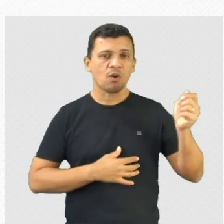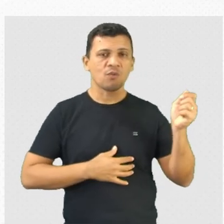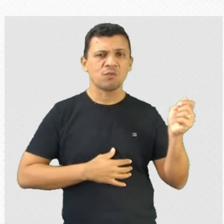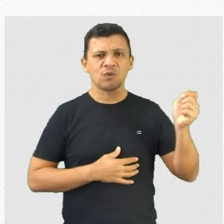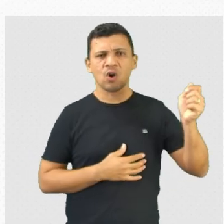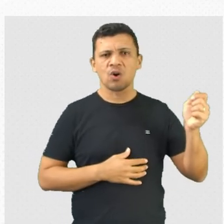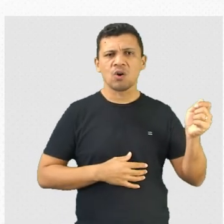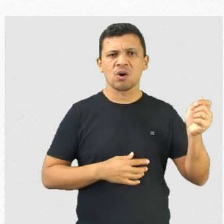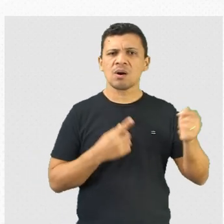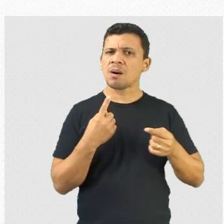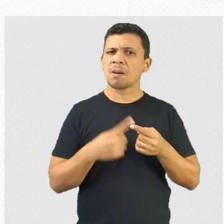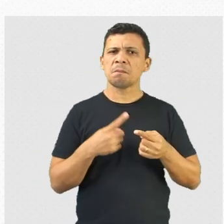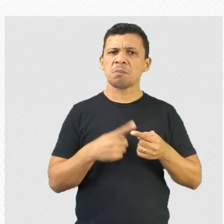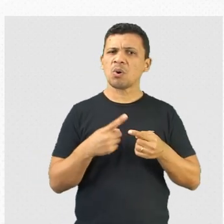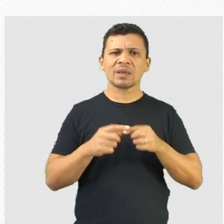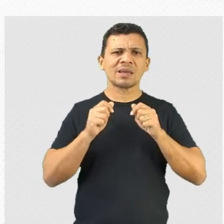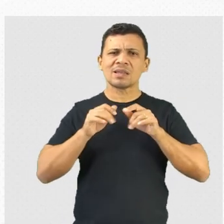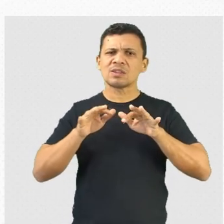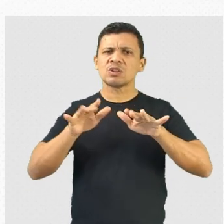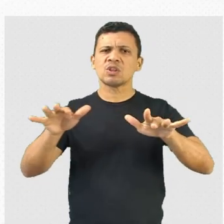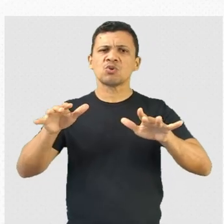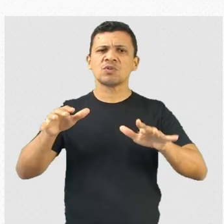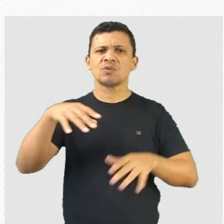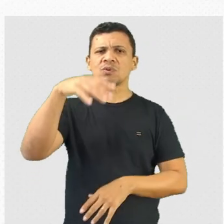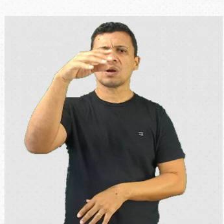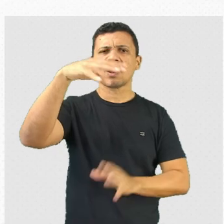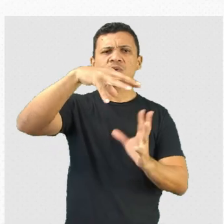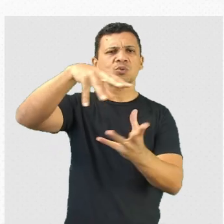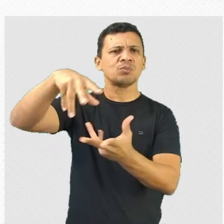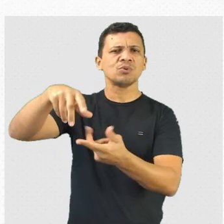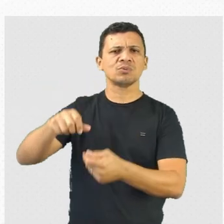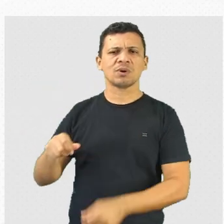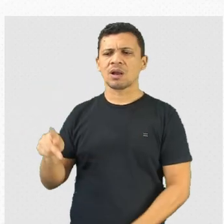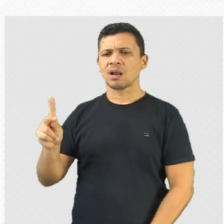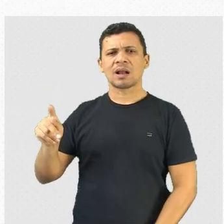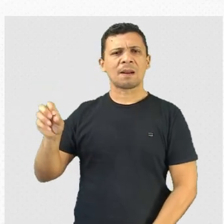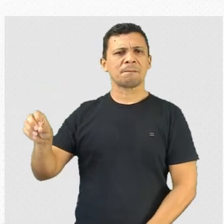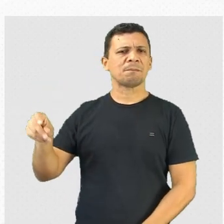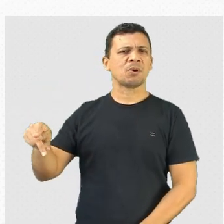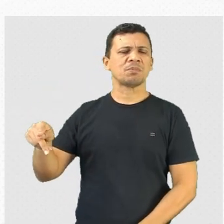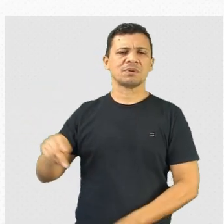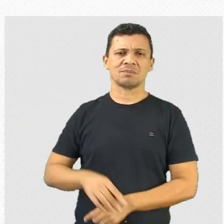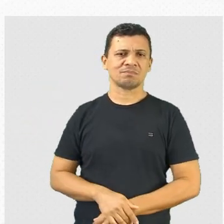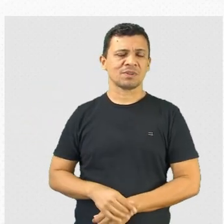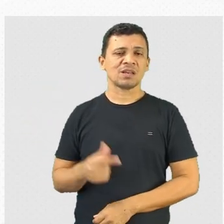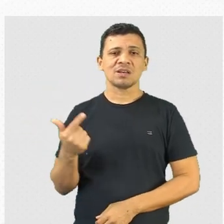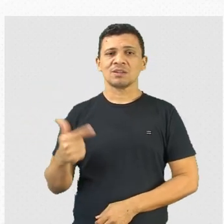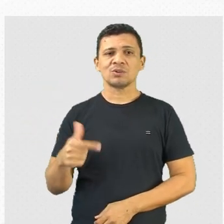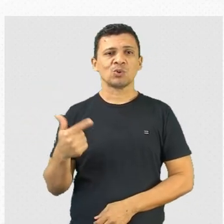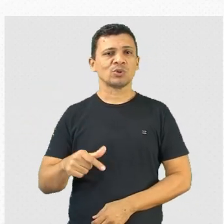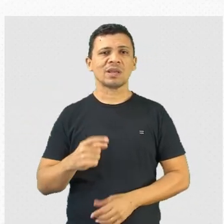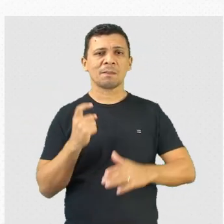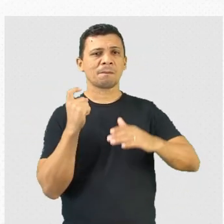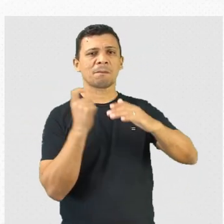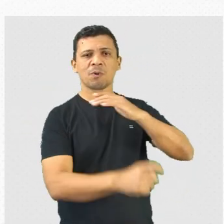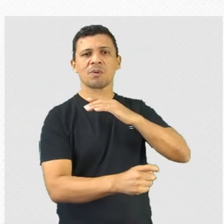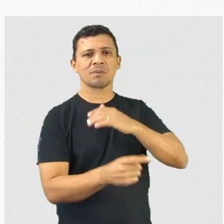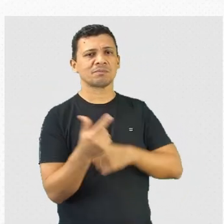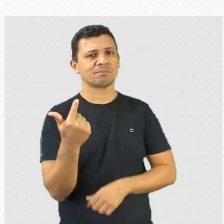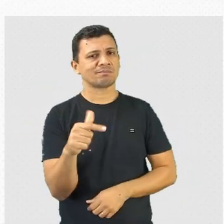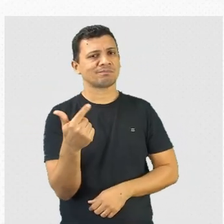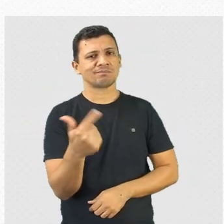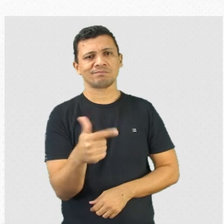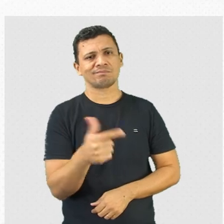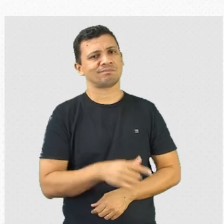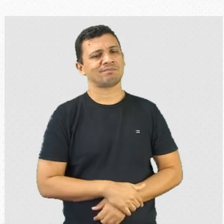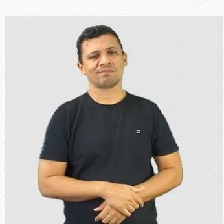não atinge globalmente como o K-pop? Porque ele não há sobre ele esse tipo de investimento. E esse tipo de